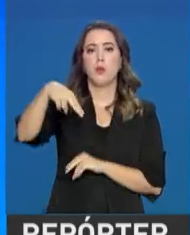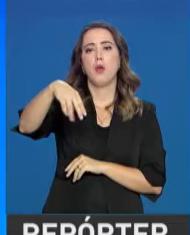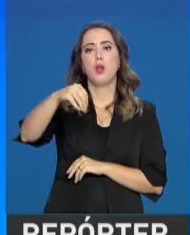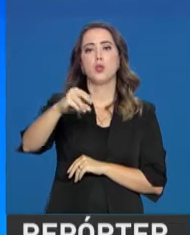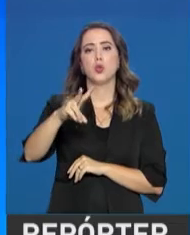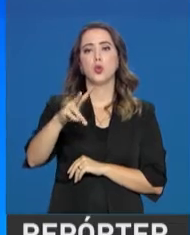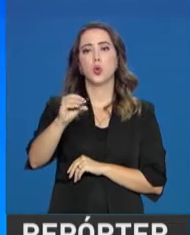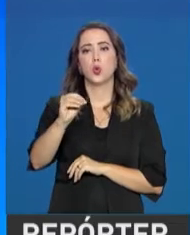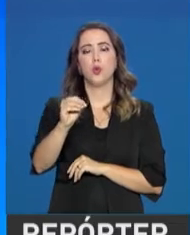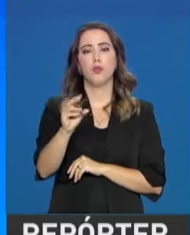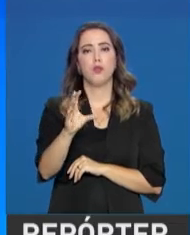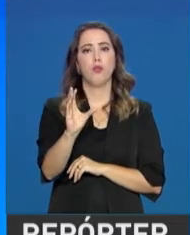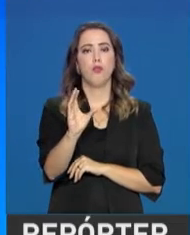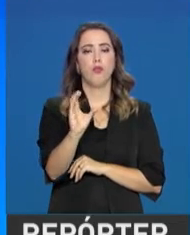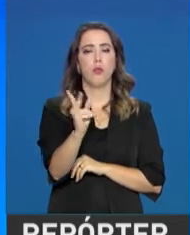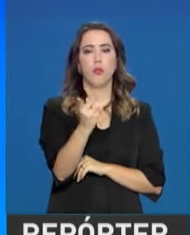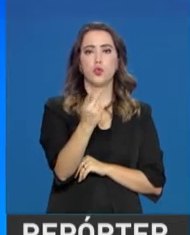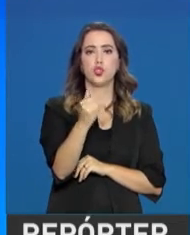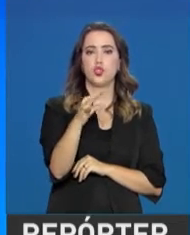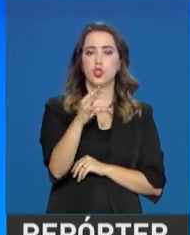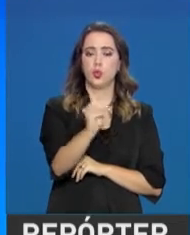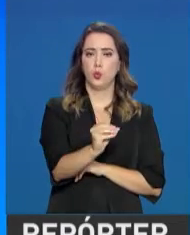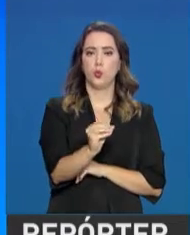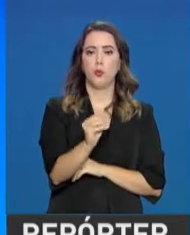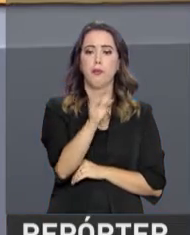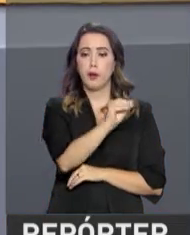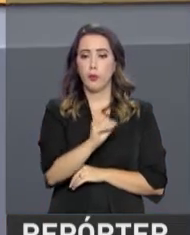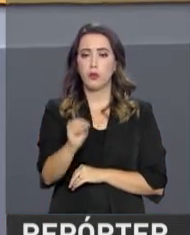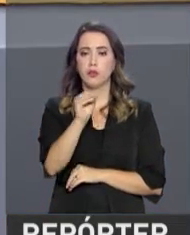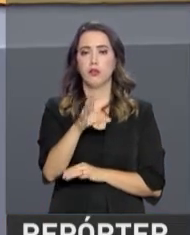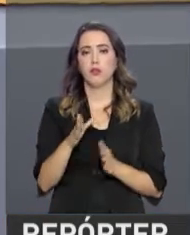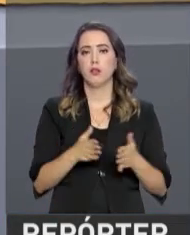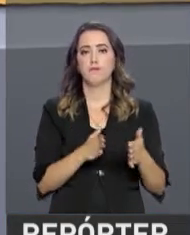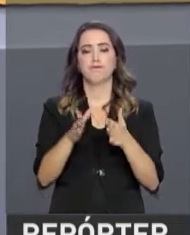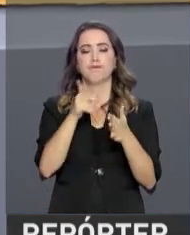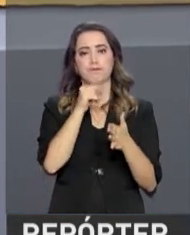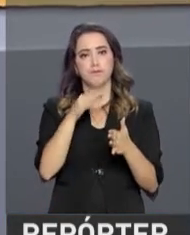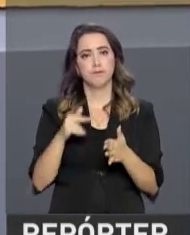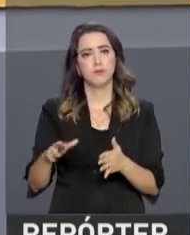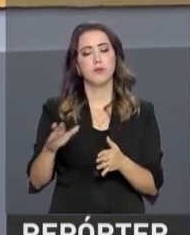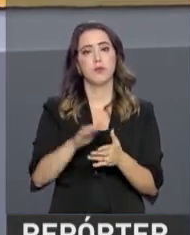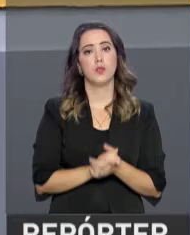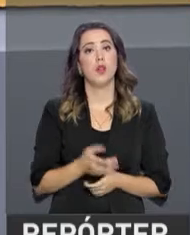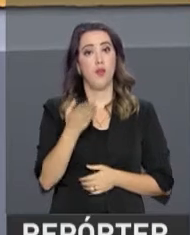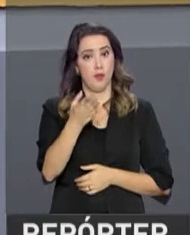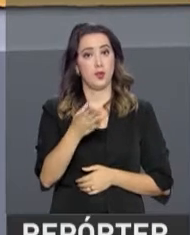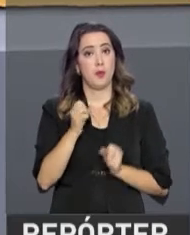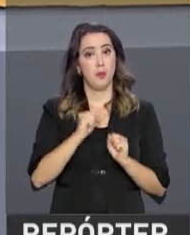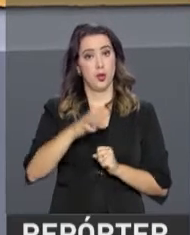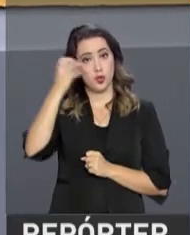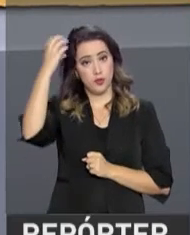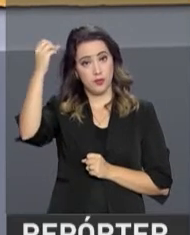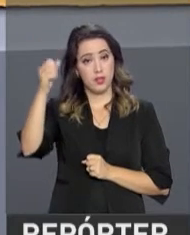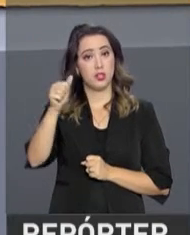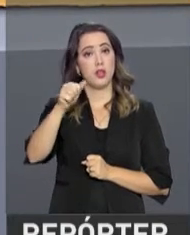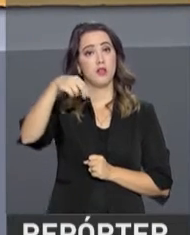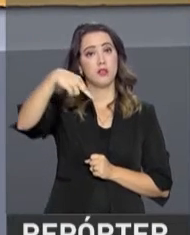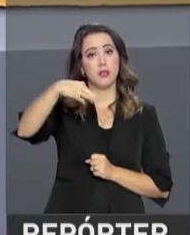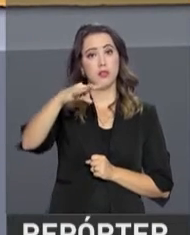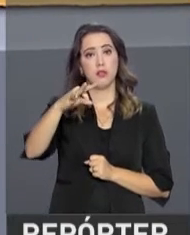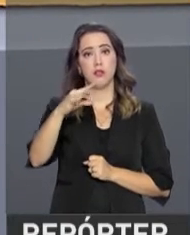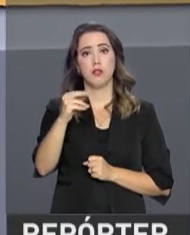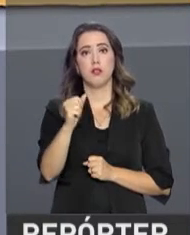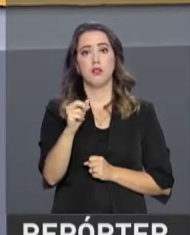à revitalização do Rio São Francisco. E você pode viajar até a Antártica, pegar carona